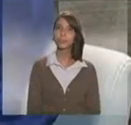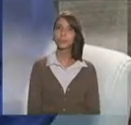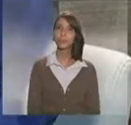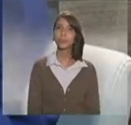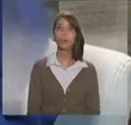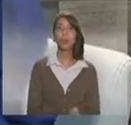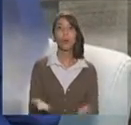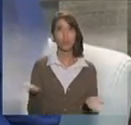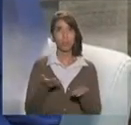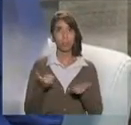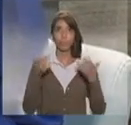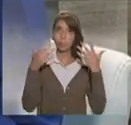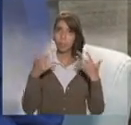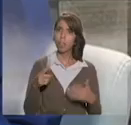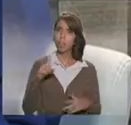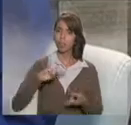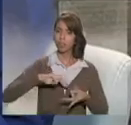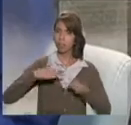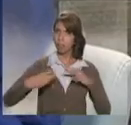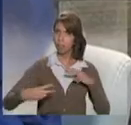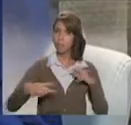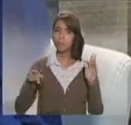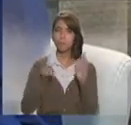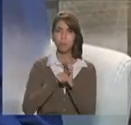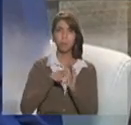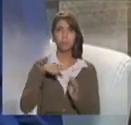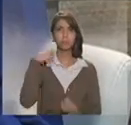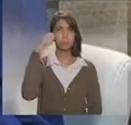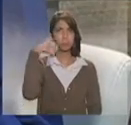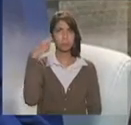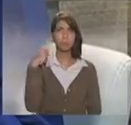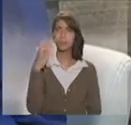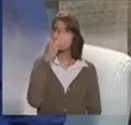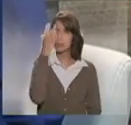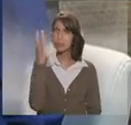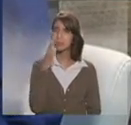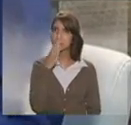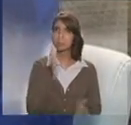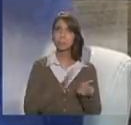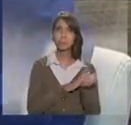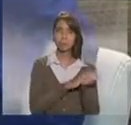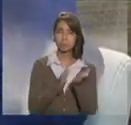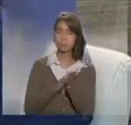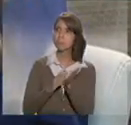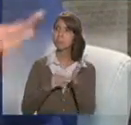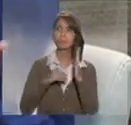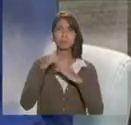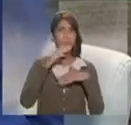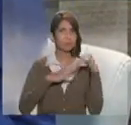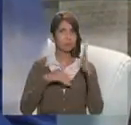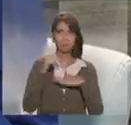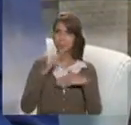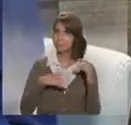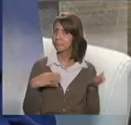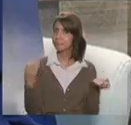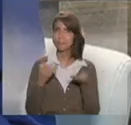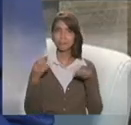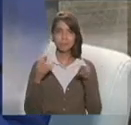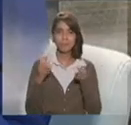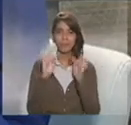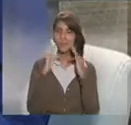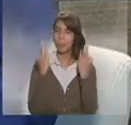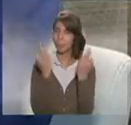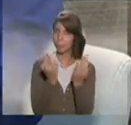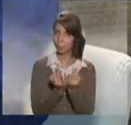disse agora você tem um dna artístico que dispensa realmente comentário talento de sobra para a guiné